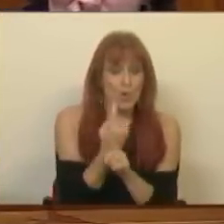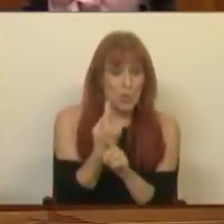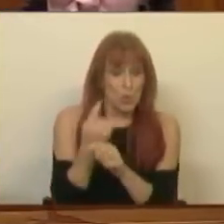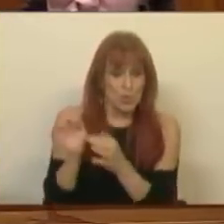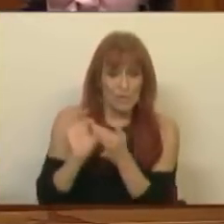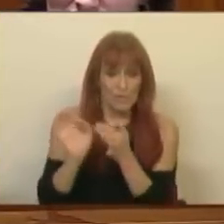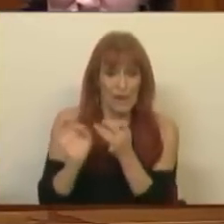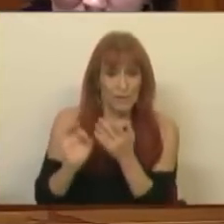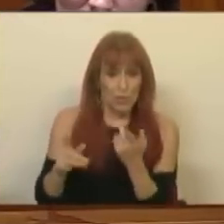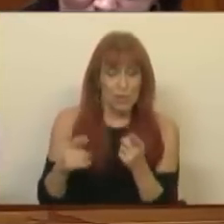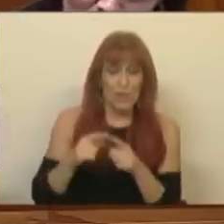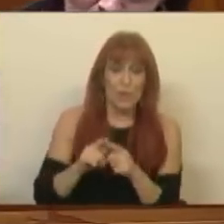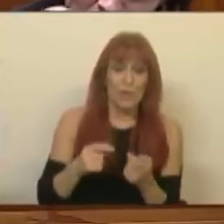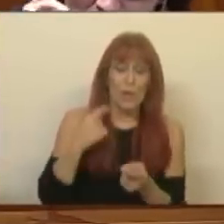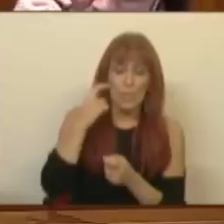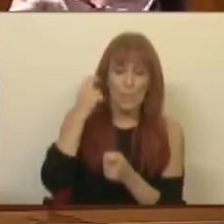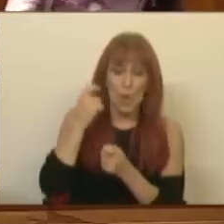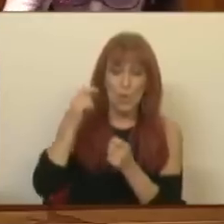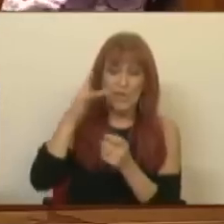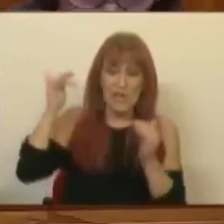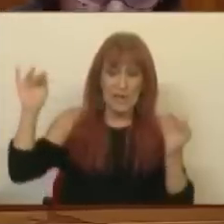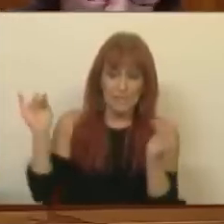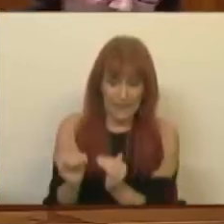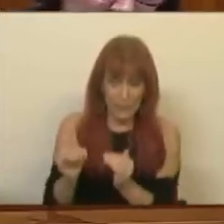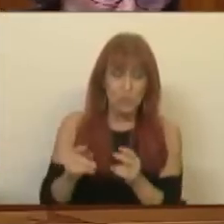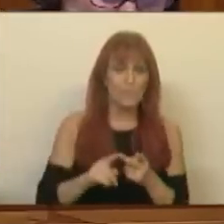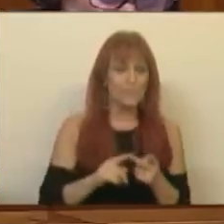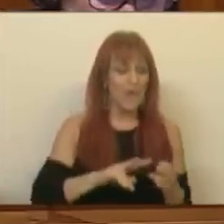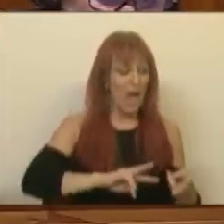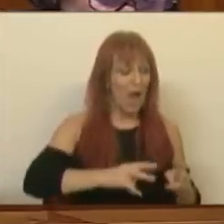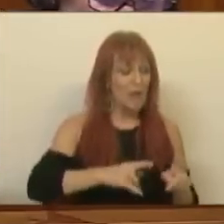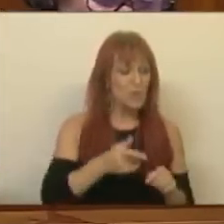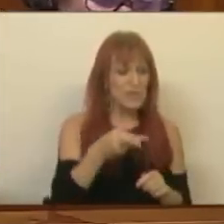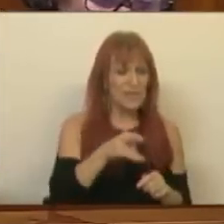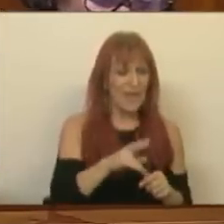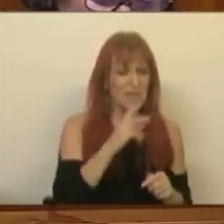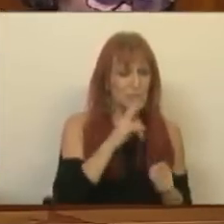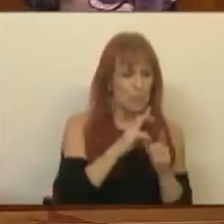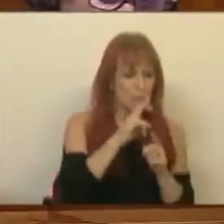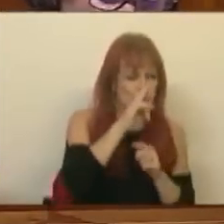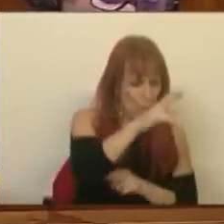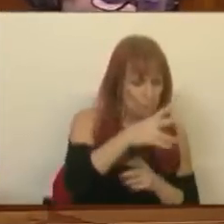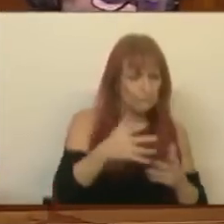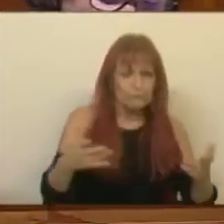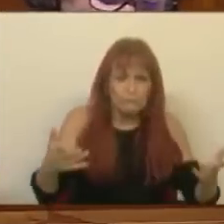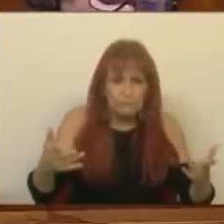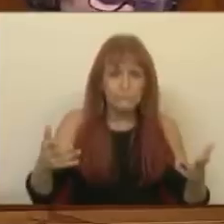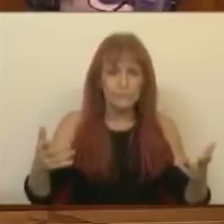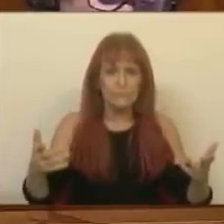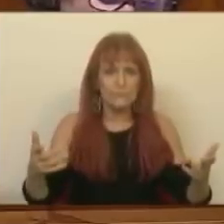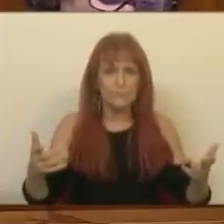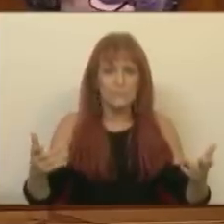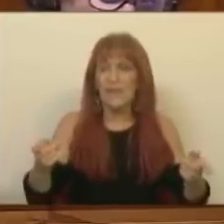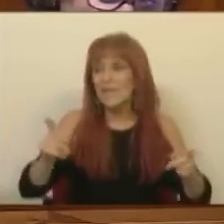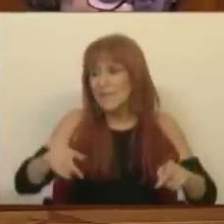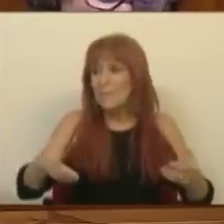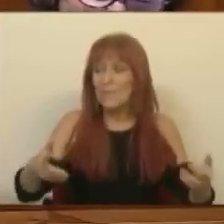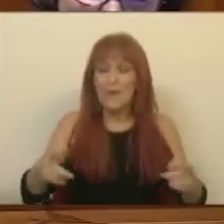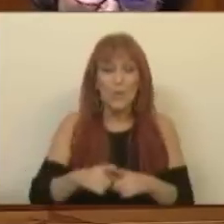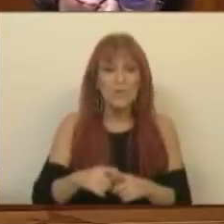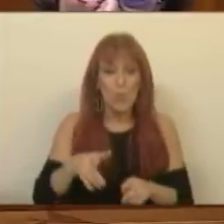fatores melhor procura externa alteração da taxa de juro também